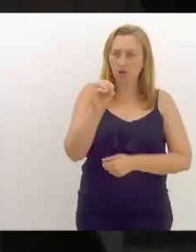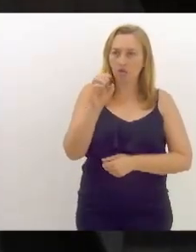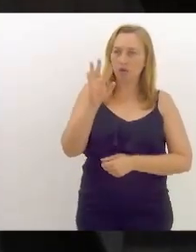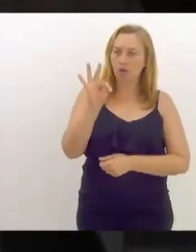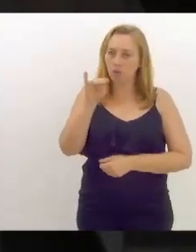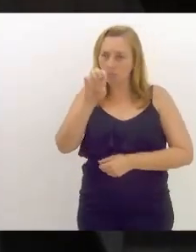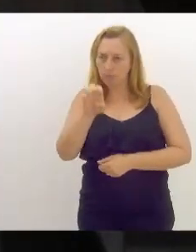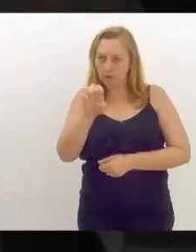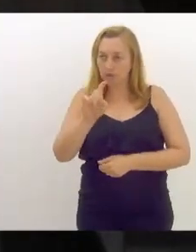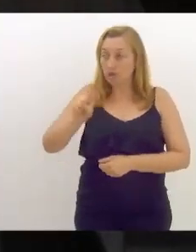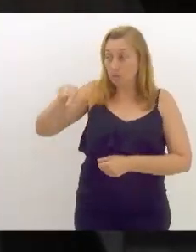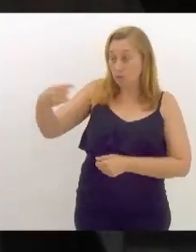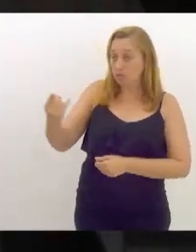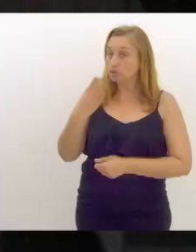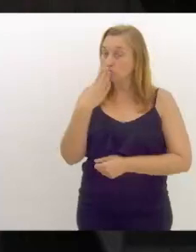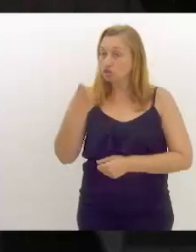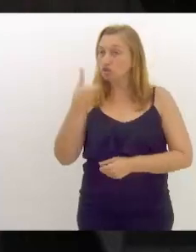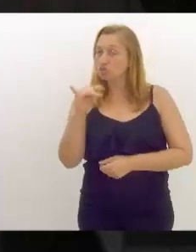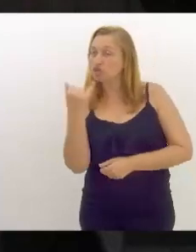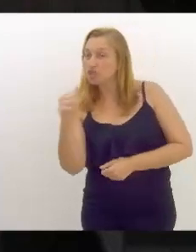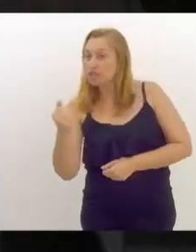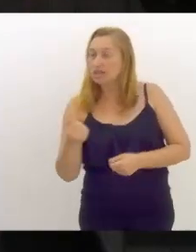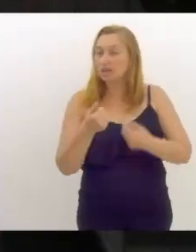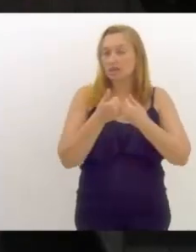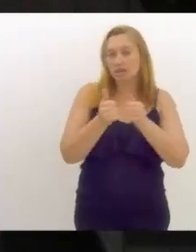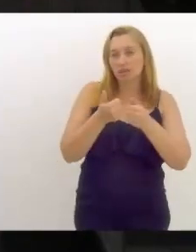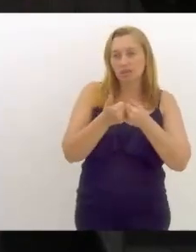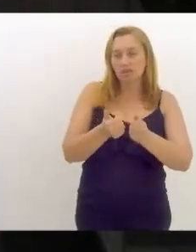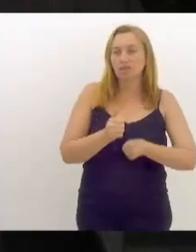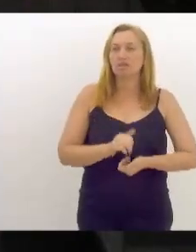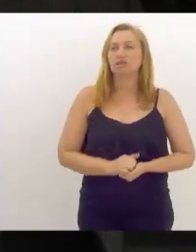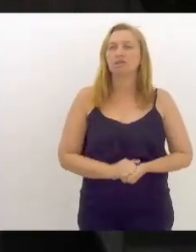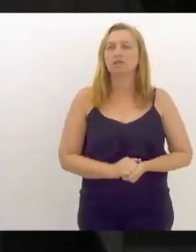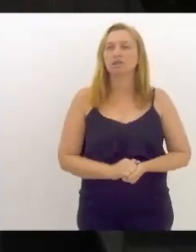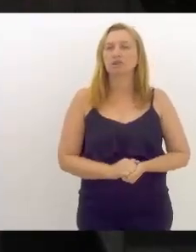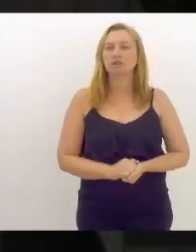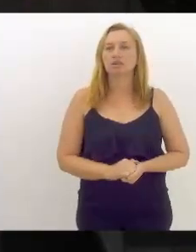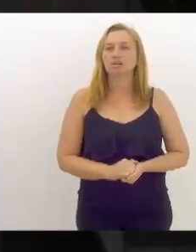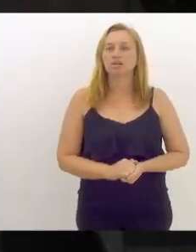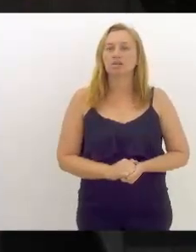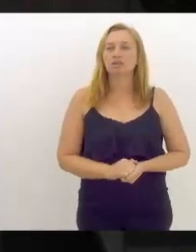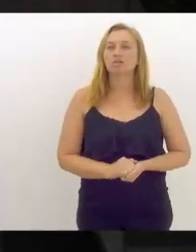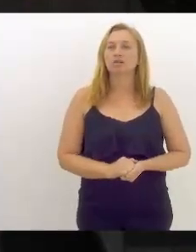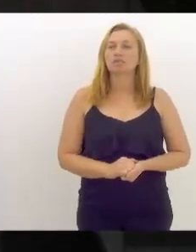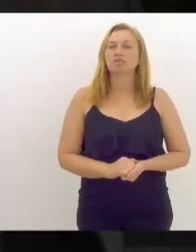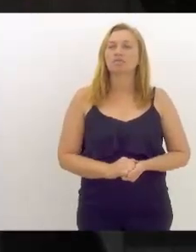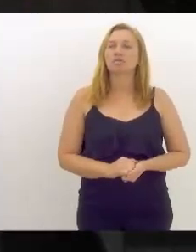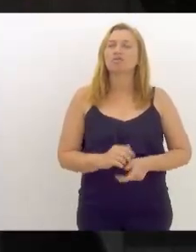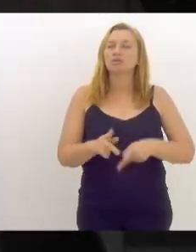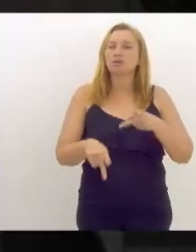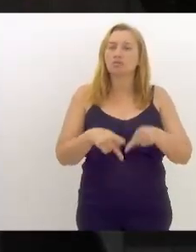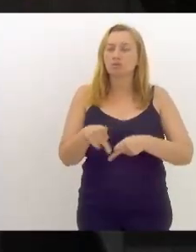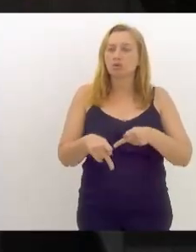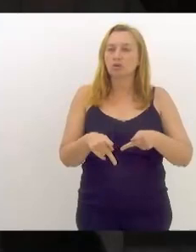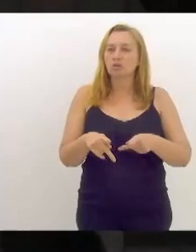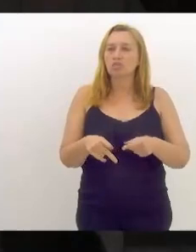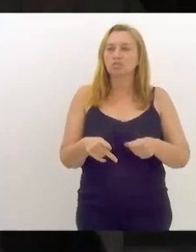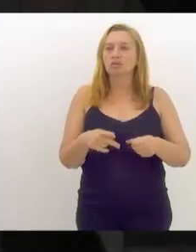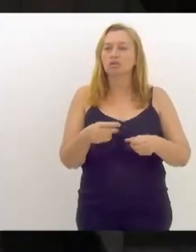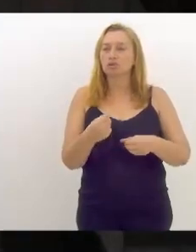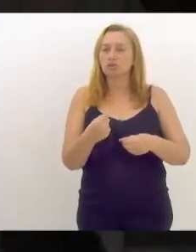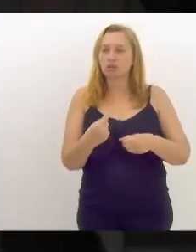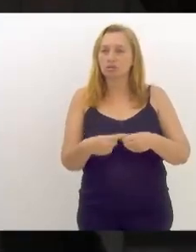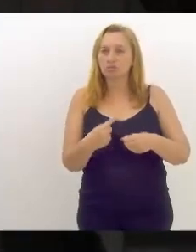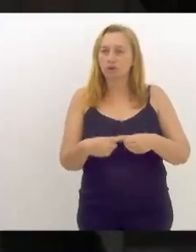Colina, como a linha Jardim Amália Eucaliptal, como os moradores do Jardim Mariana,